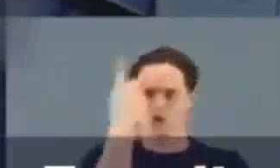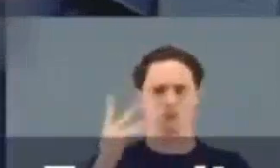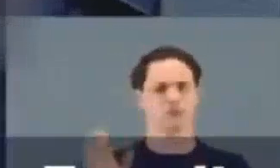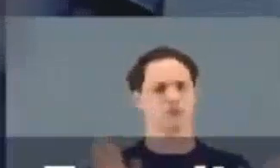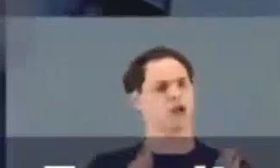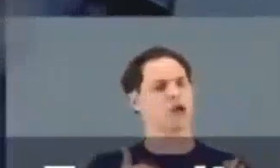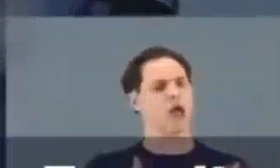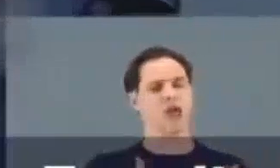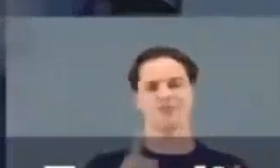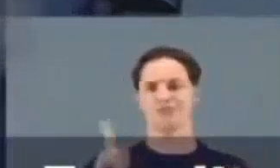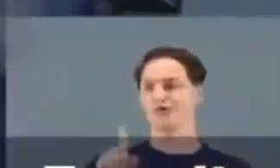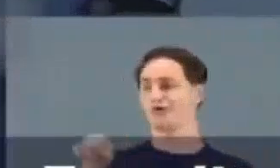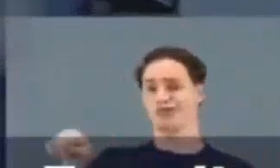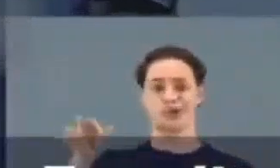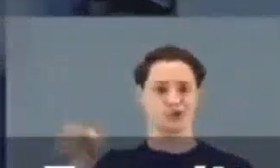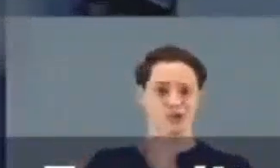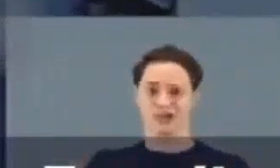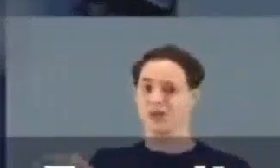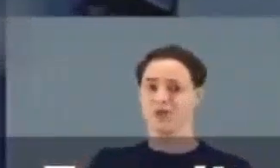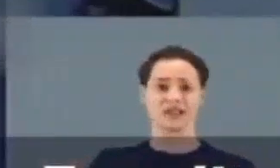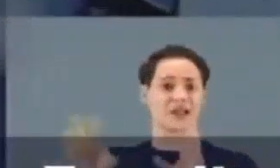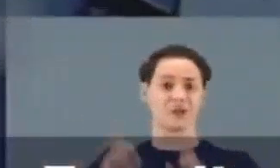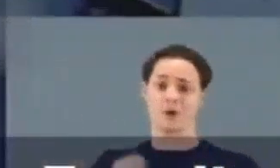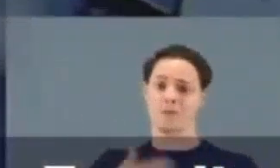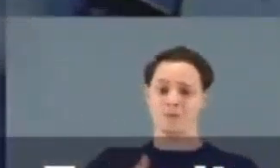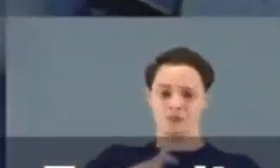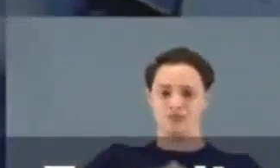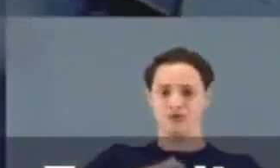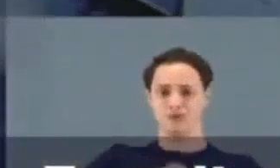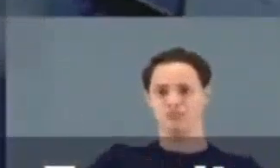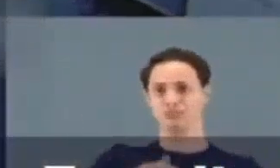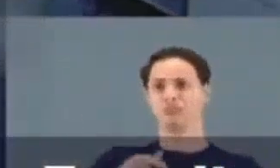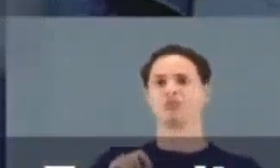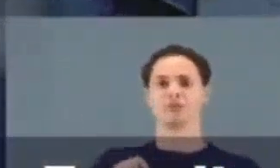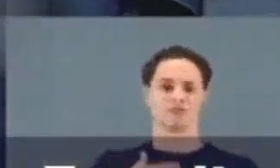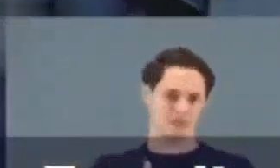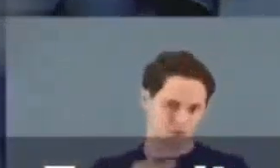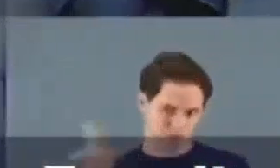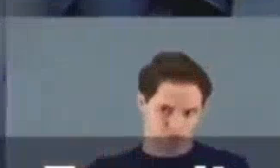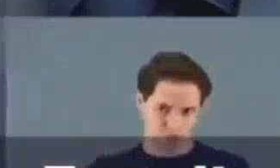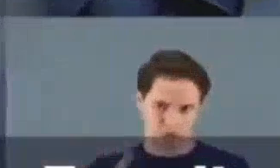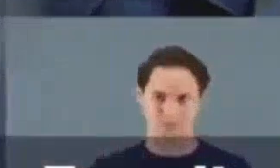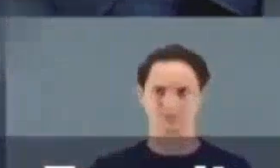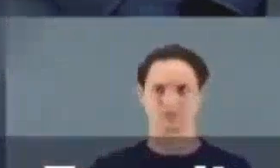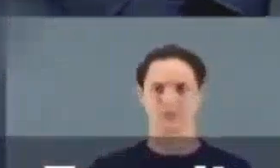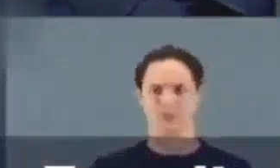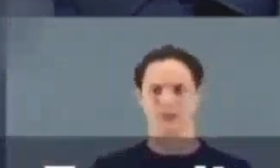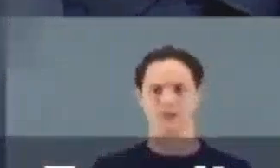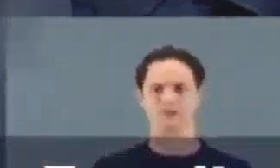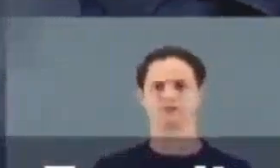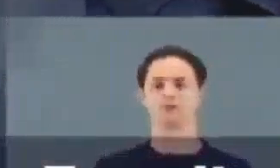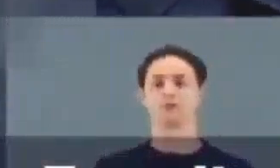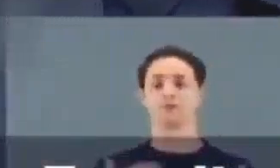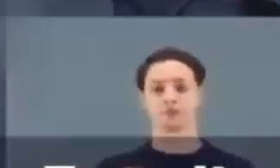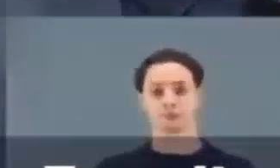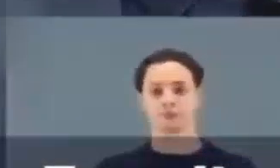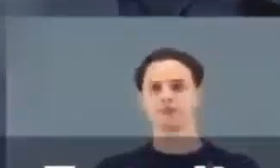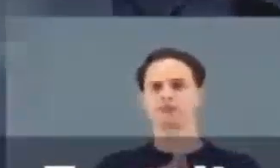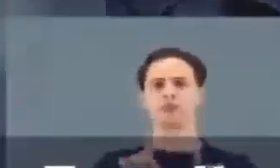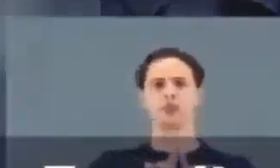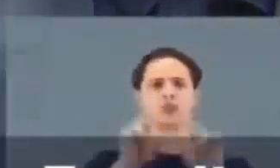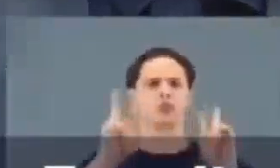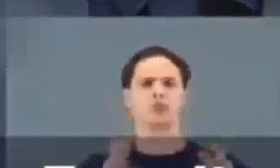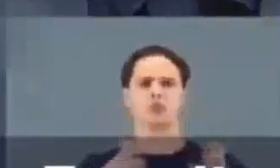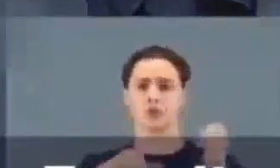sequer o juiz aceitou, o juiz da primeira vara criminal de Joinville contra a minha pessoa. Senhor Silvanei, ainda sobre a questão